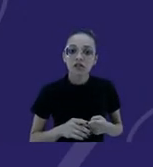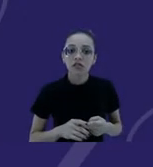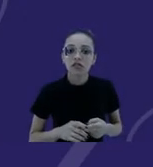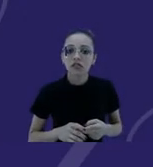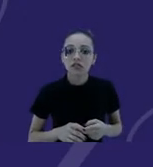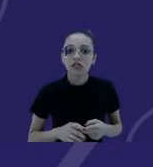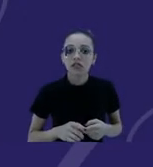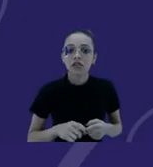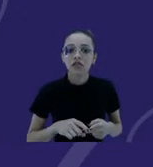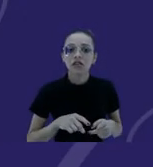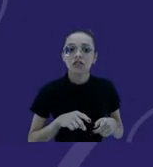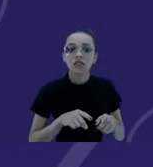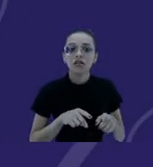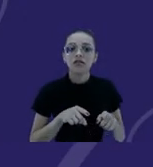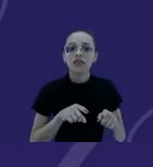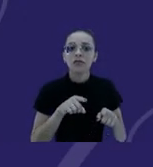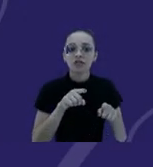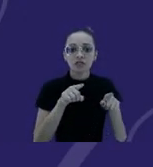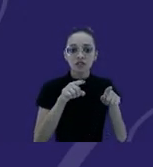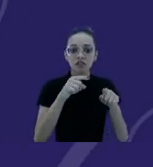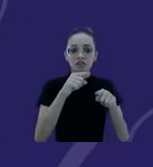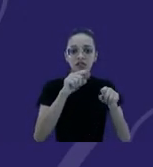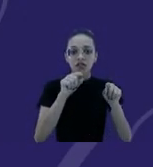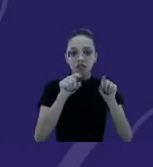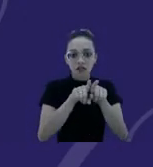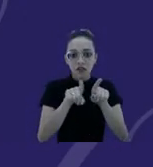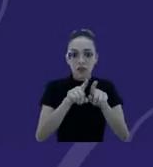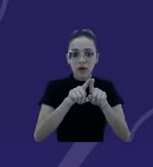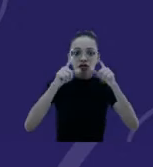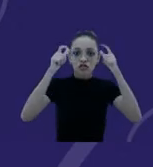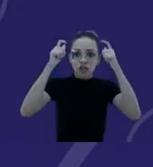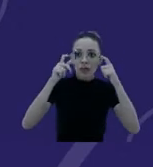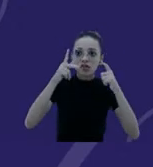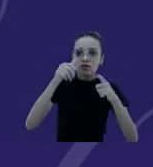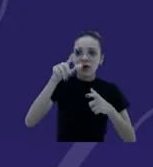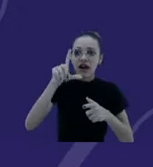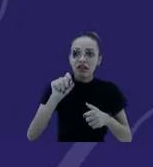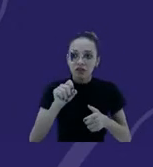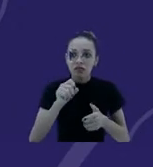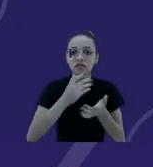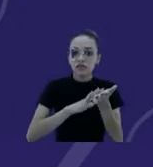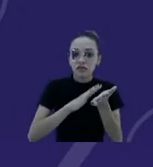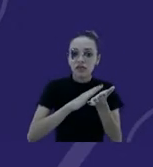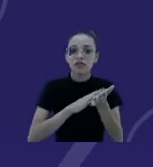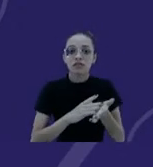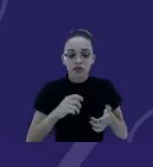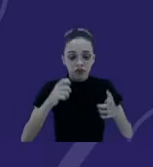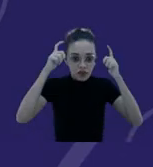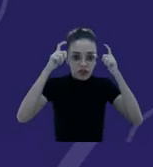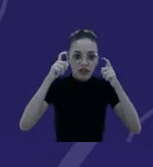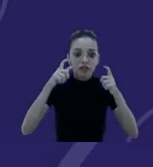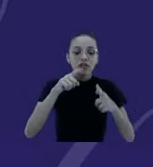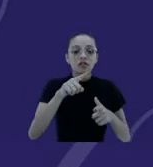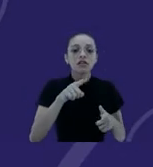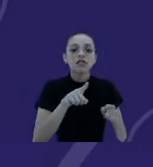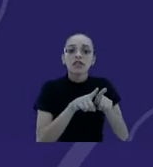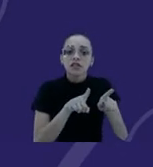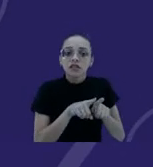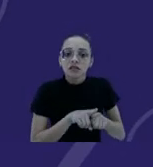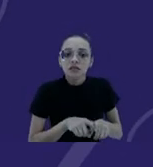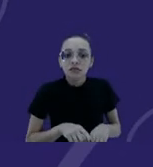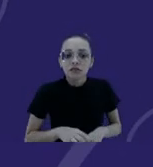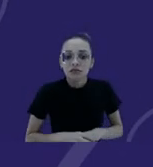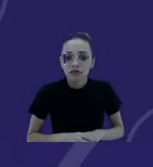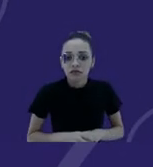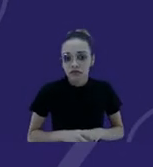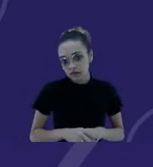um dos fundadores do Chapéu de Palha, né. Eu vim para cá com o Clóvis, junto com o Zé da Velha, para ir para Subaco